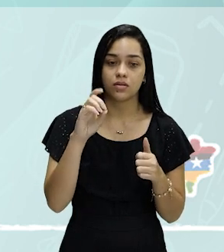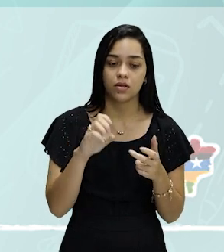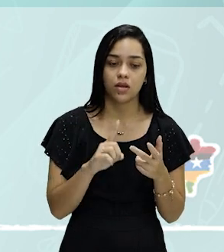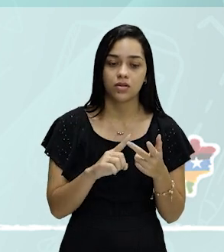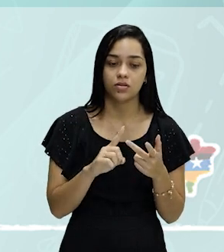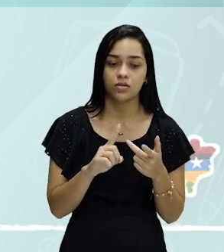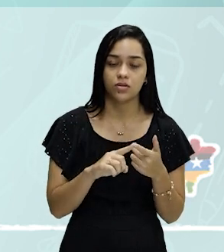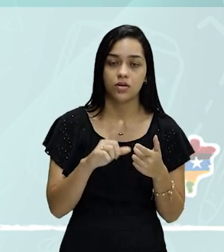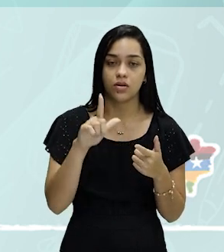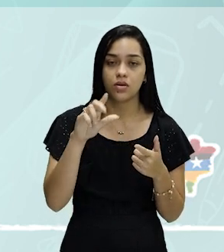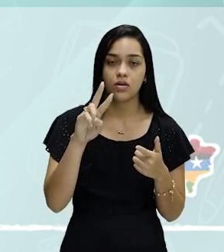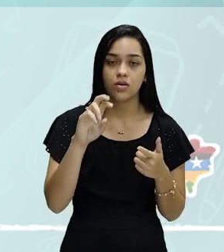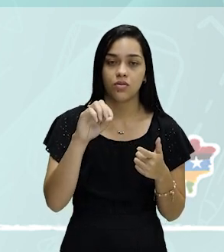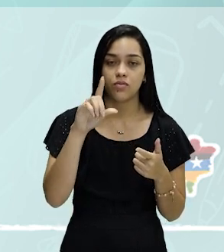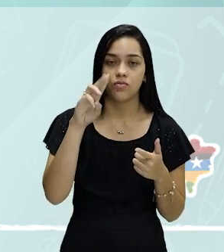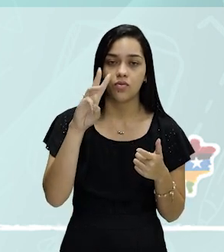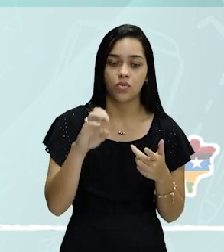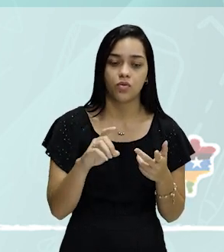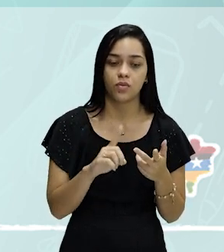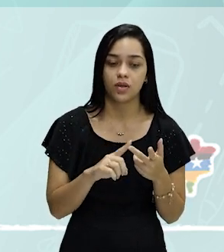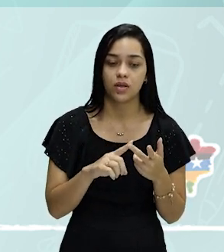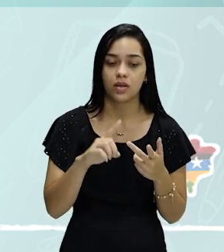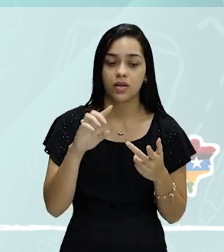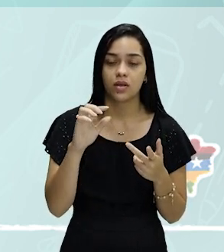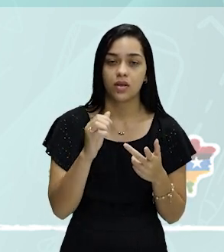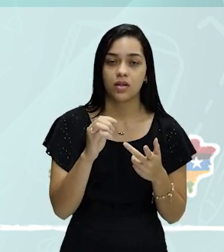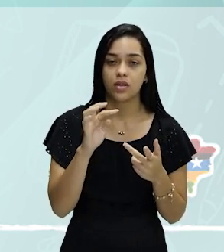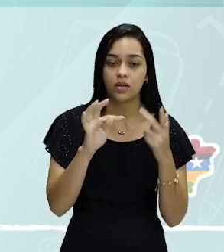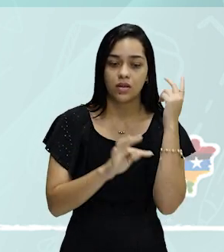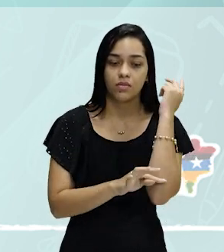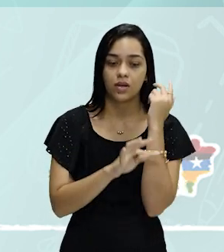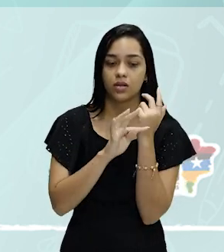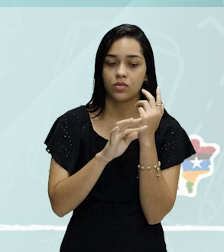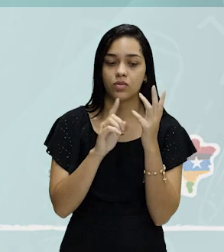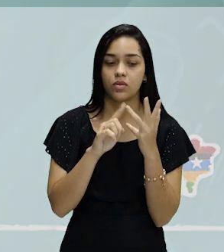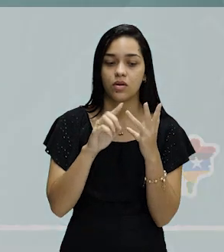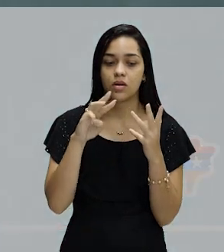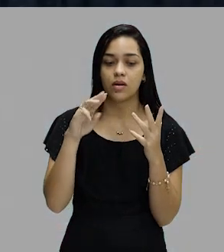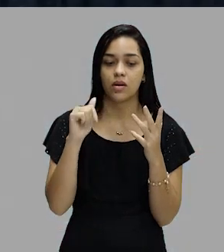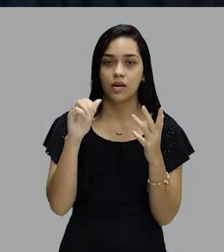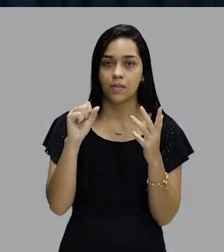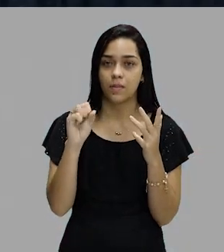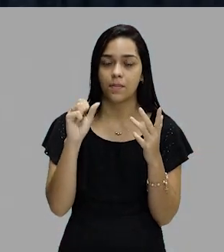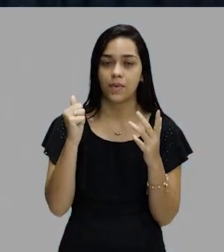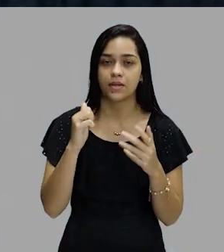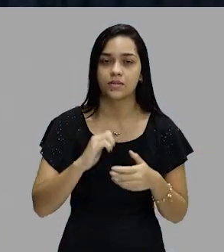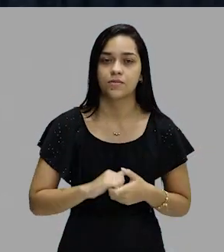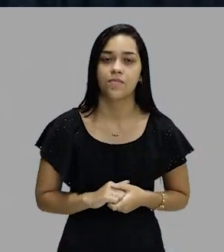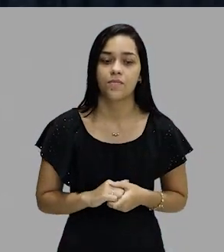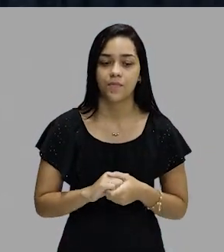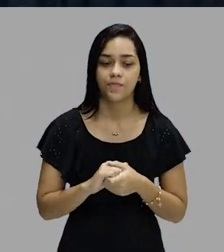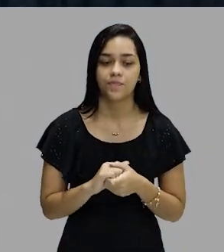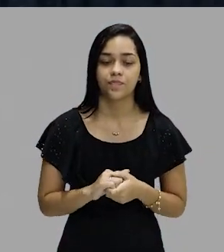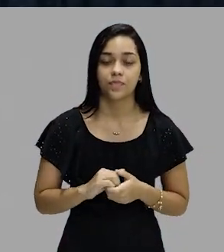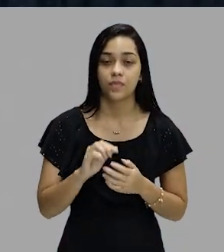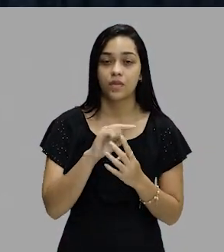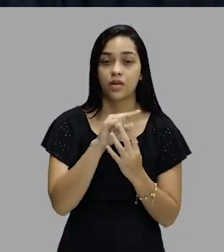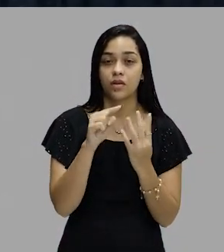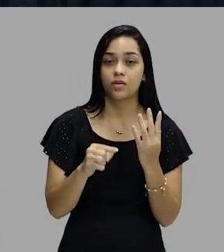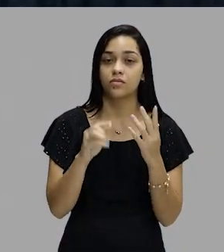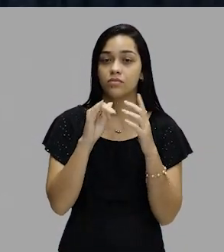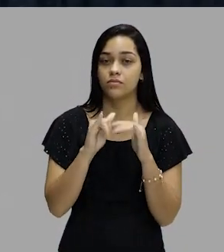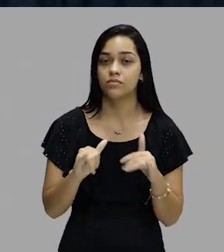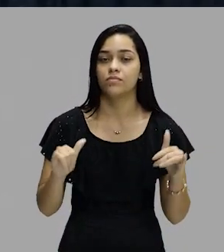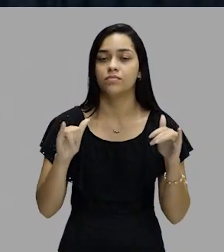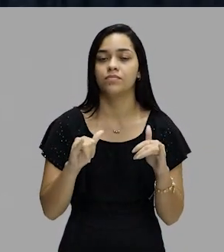Volume. 3. Temperatura de ebulição. 4. A massa. Certo? Então, dessas informações,